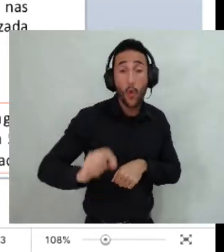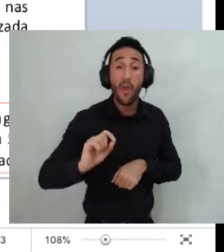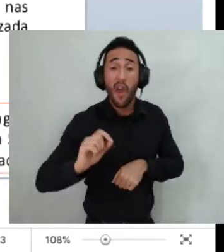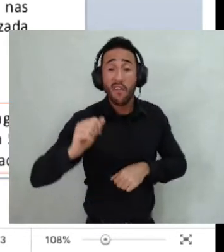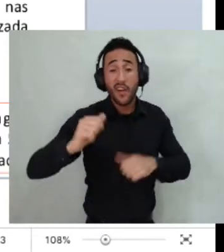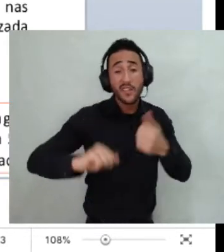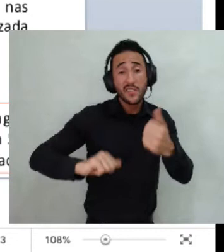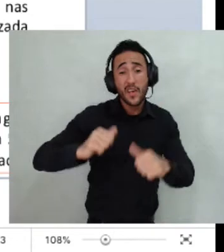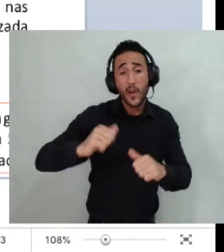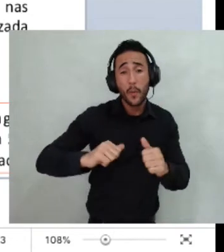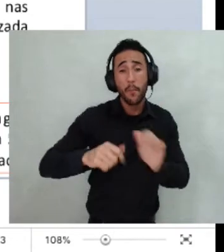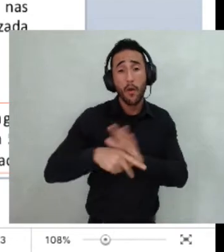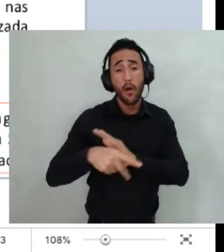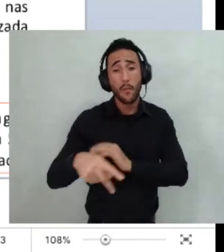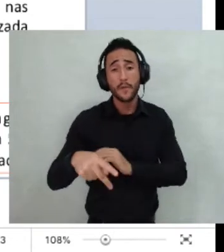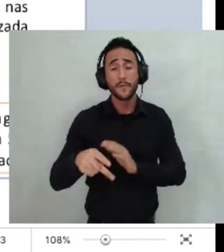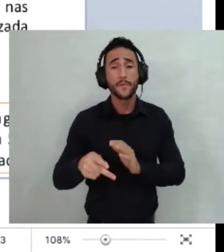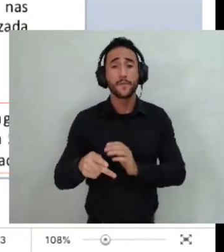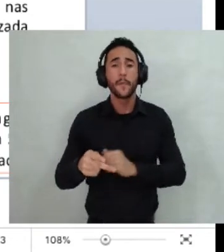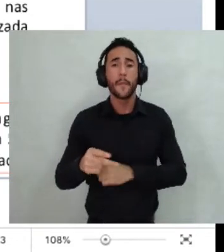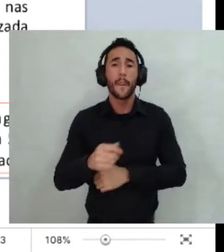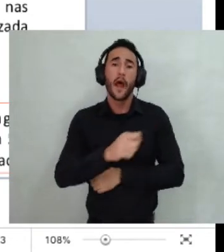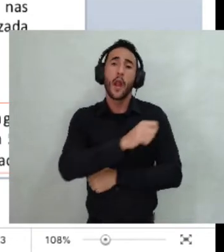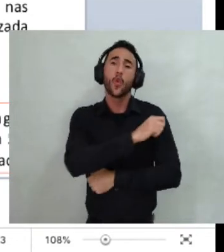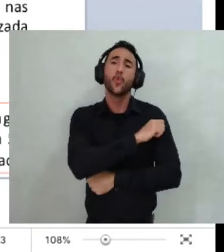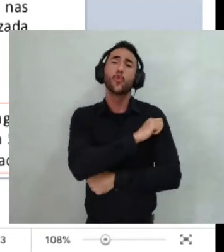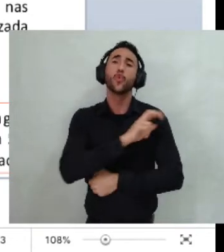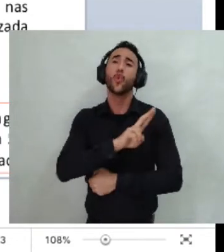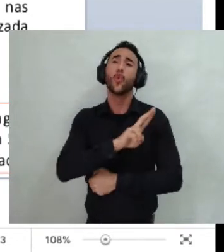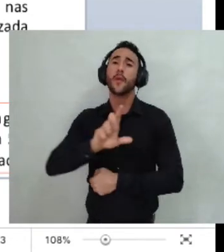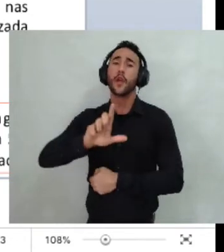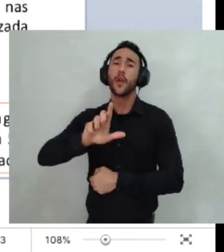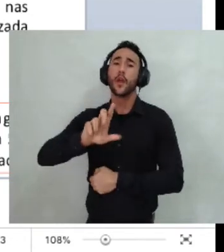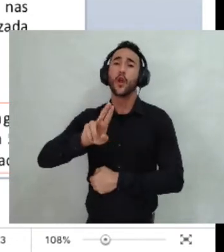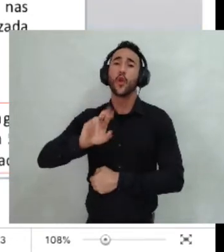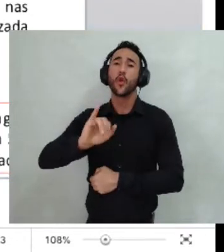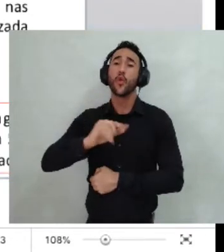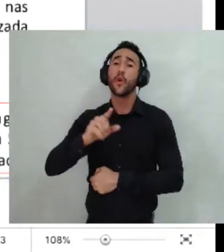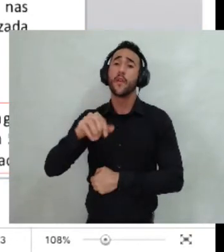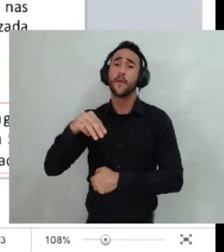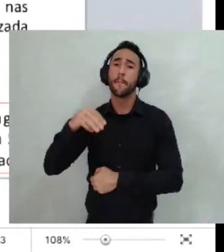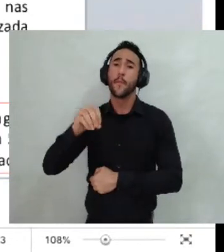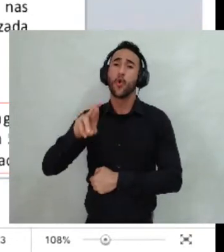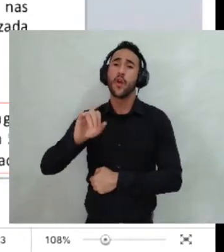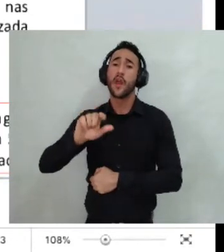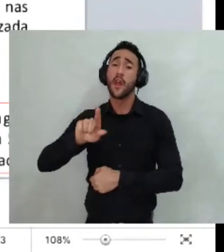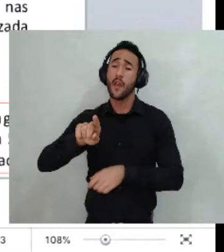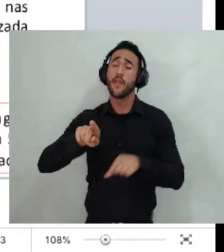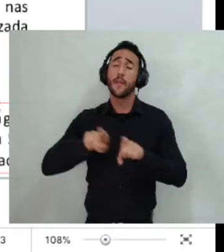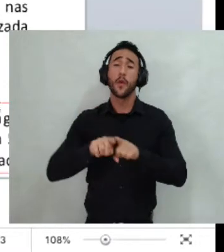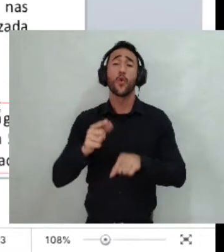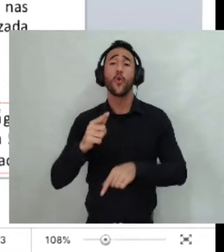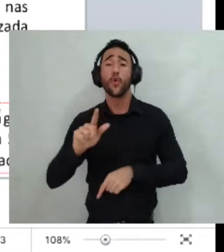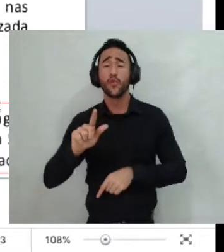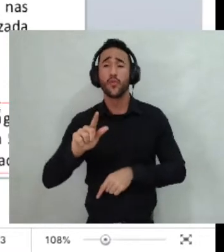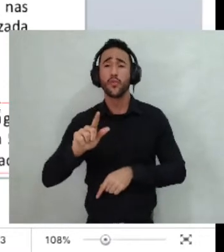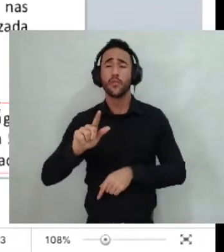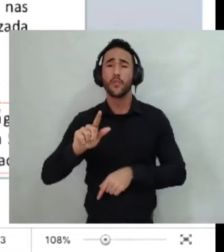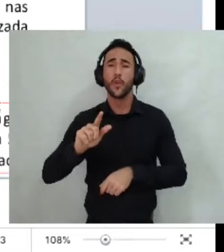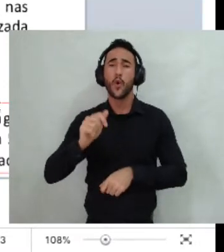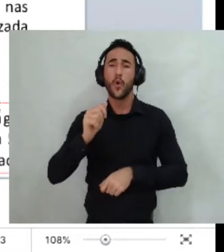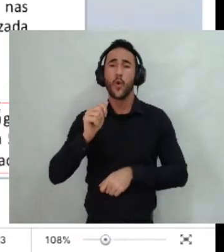meu aluno, o Luiz Moreira, e também do pós-doc Luciano Luna. Nós estamos avaliando o